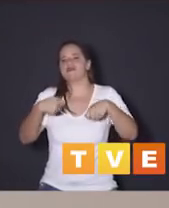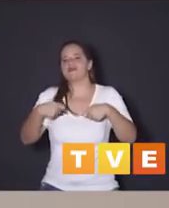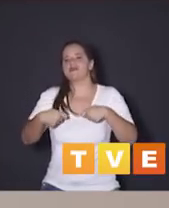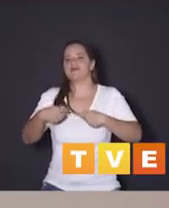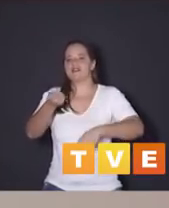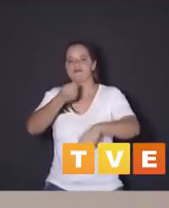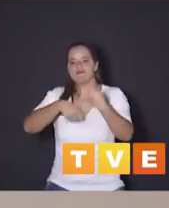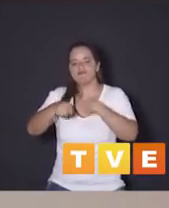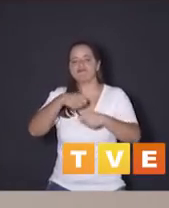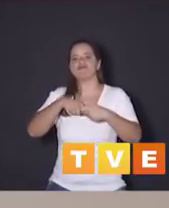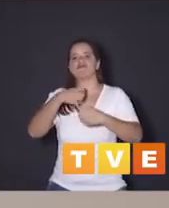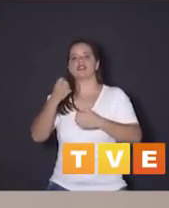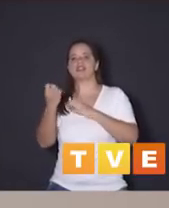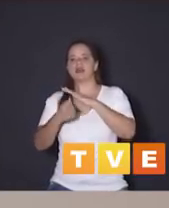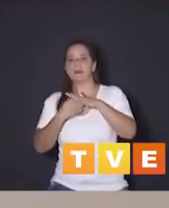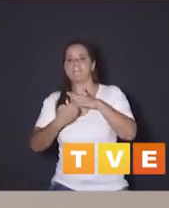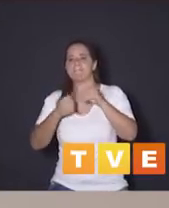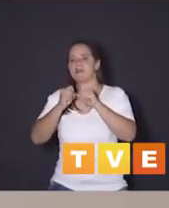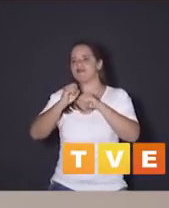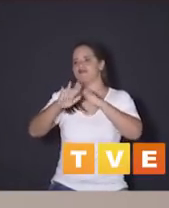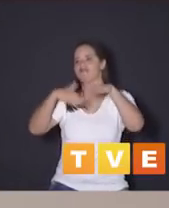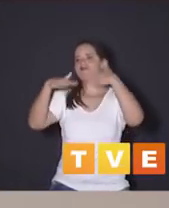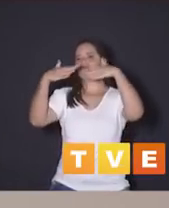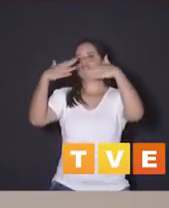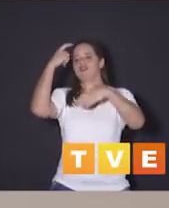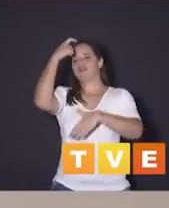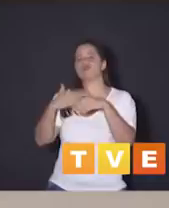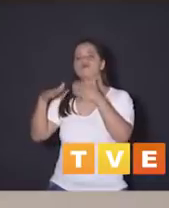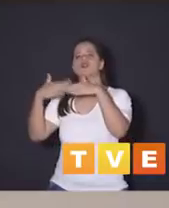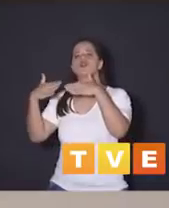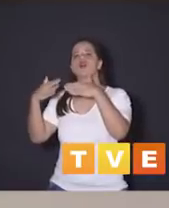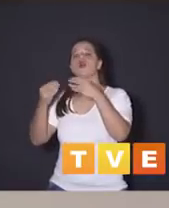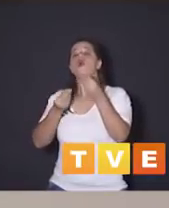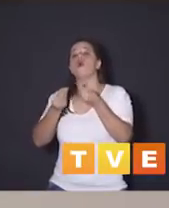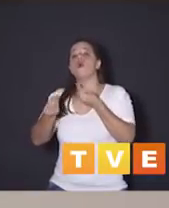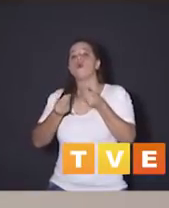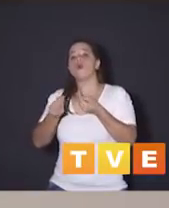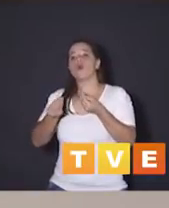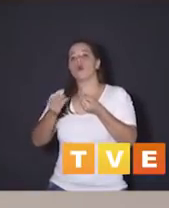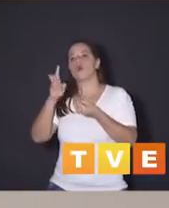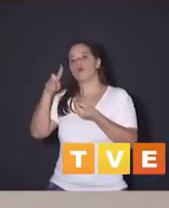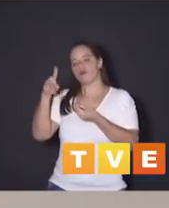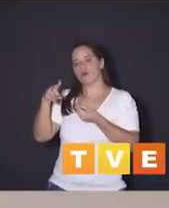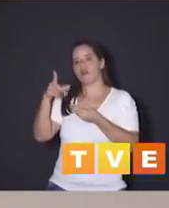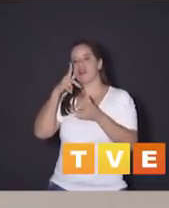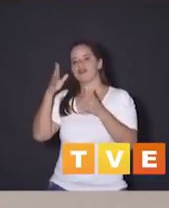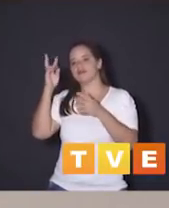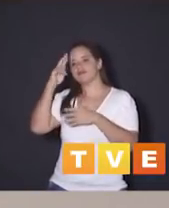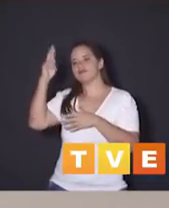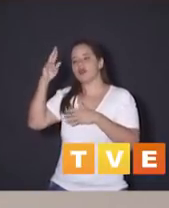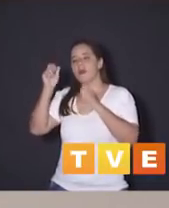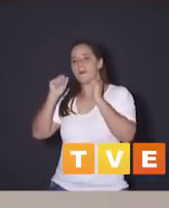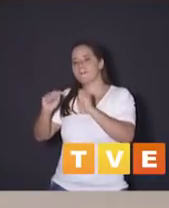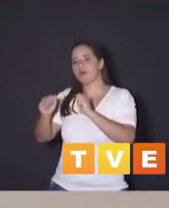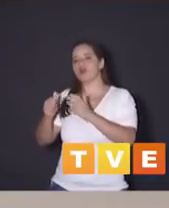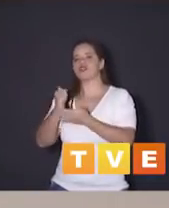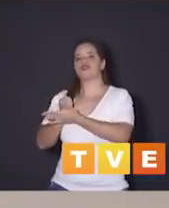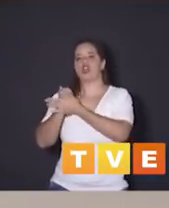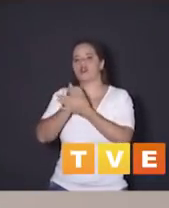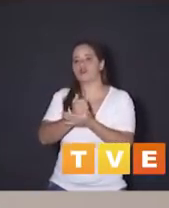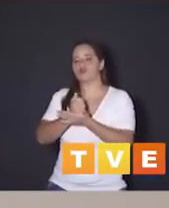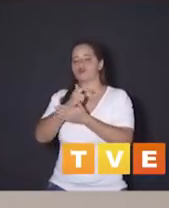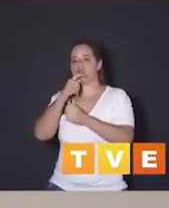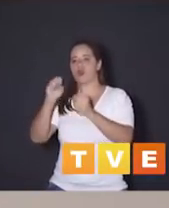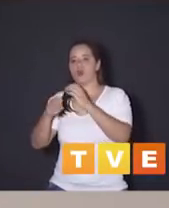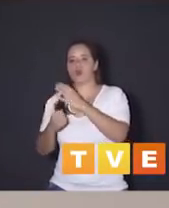empreender e inovar e transcender sua existência briga com esse gerenciamento deles pode causar ou criar